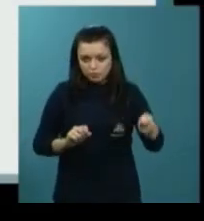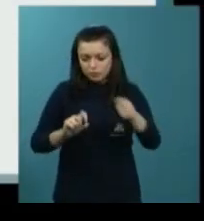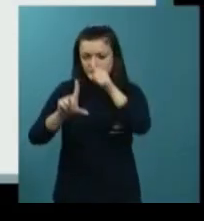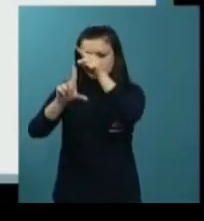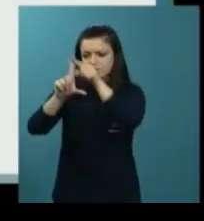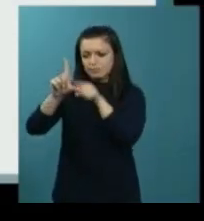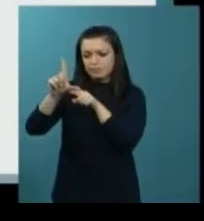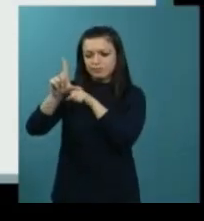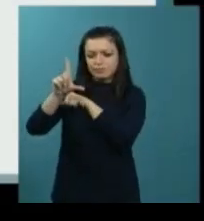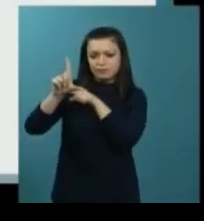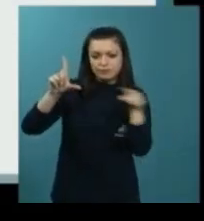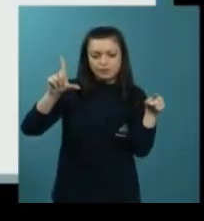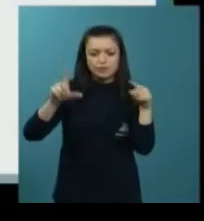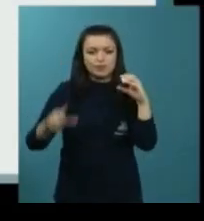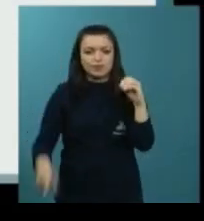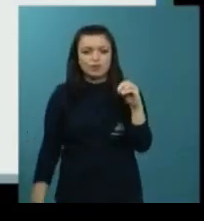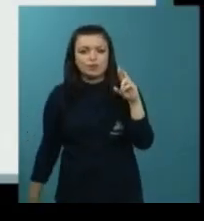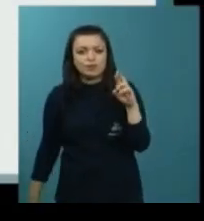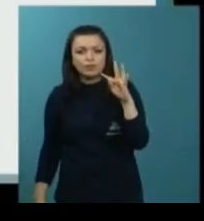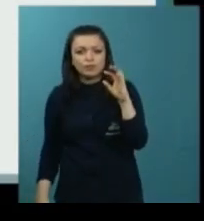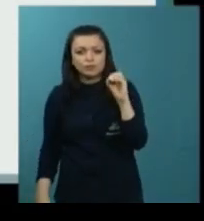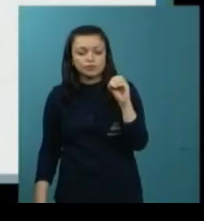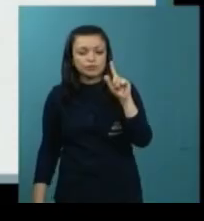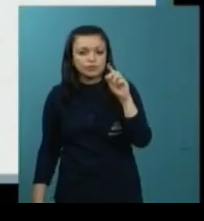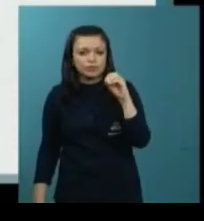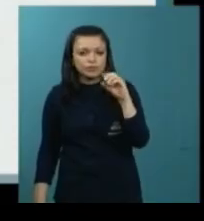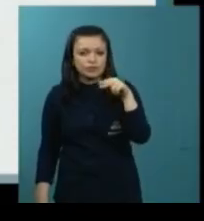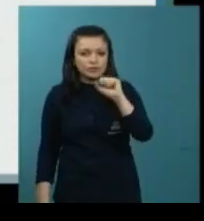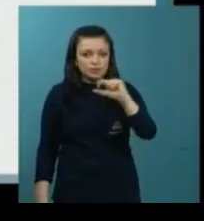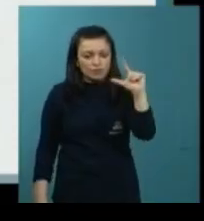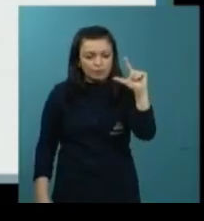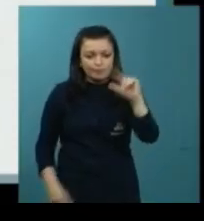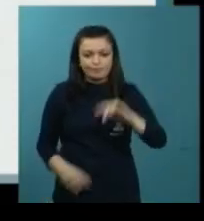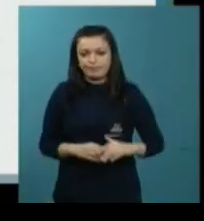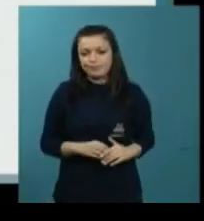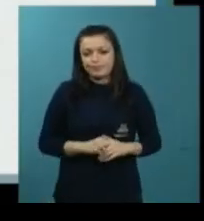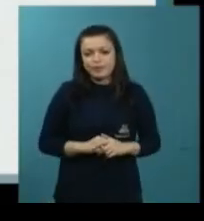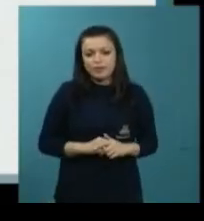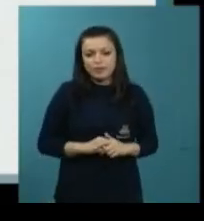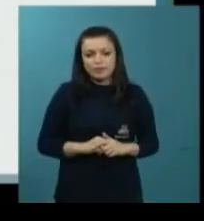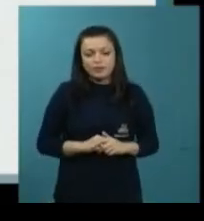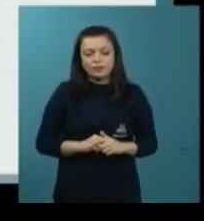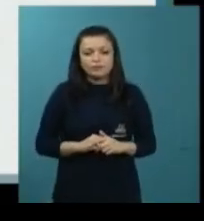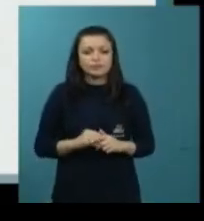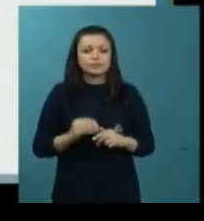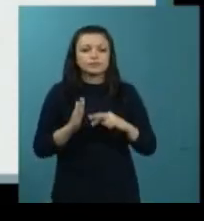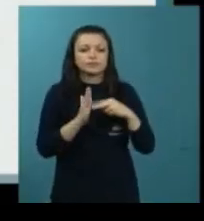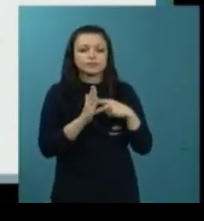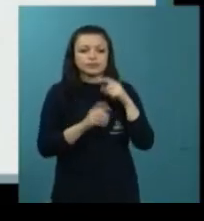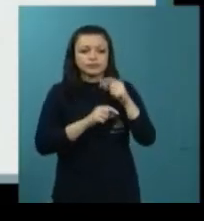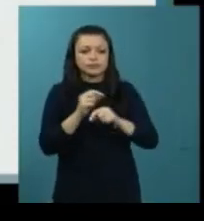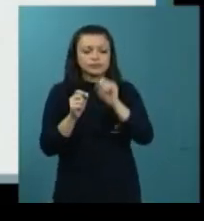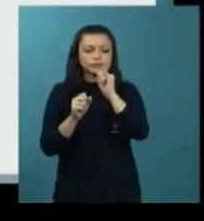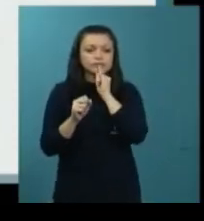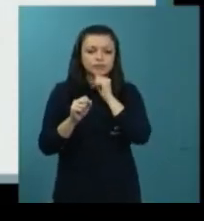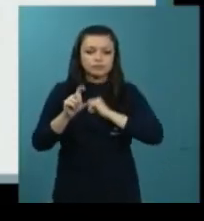eixos ortogonais, ou seja, um par de eixos que